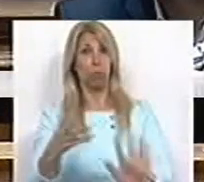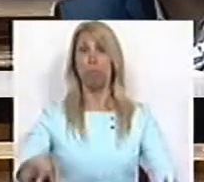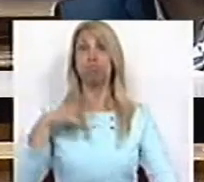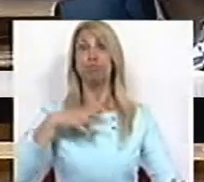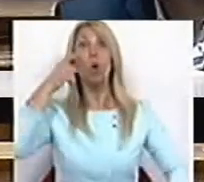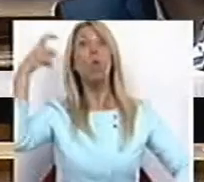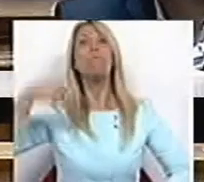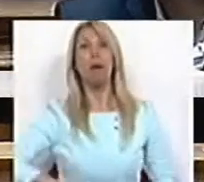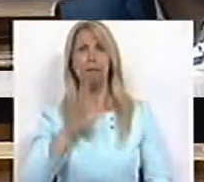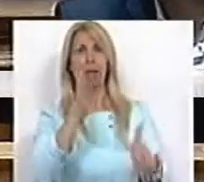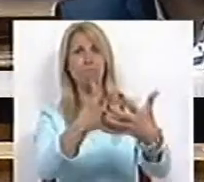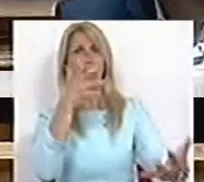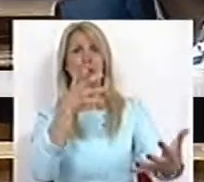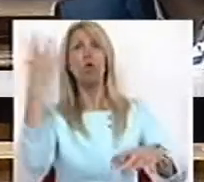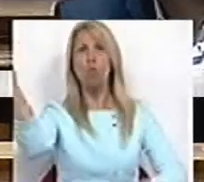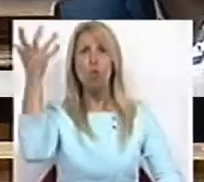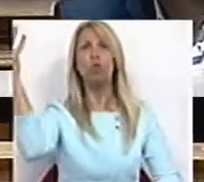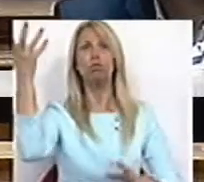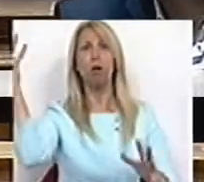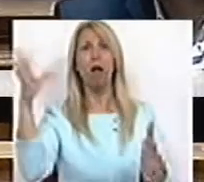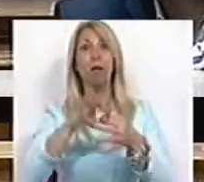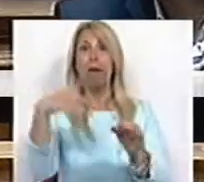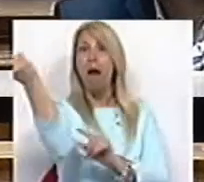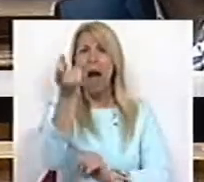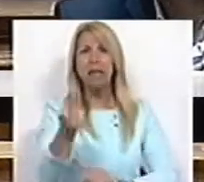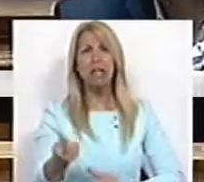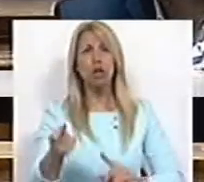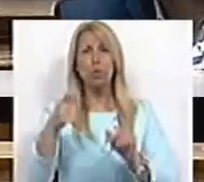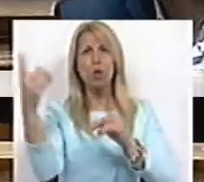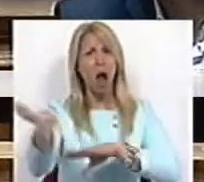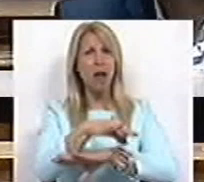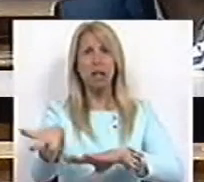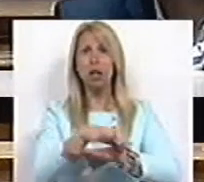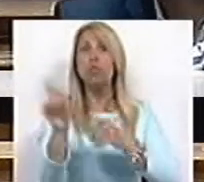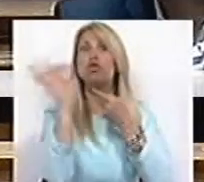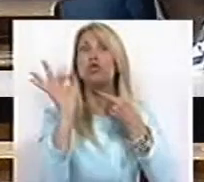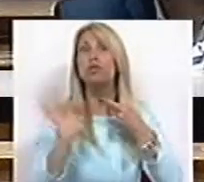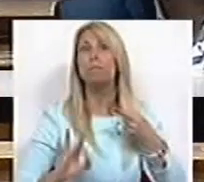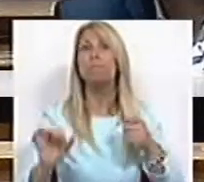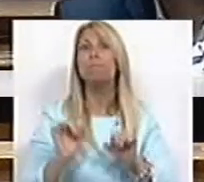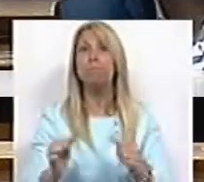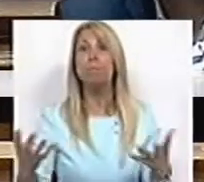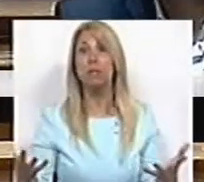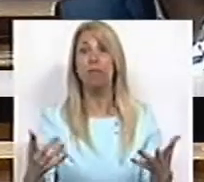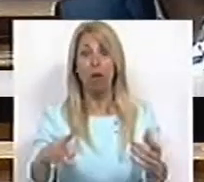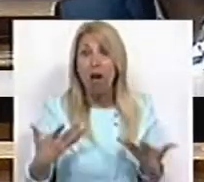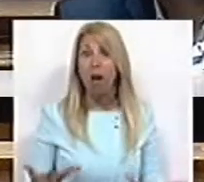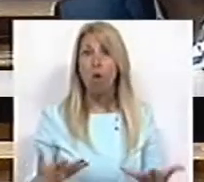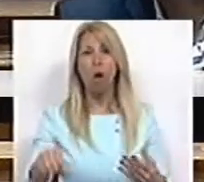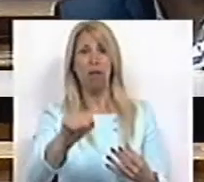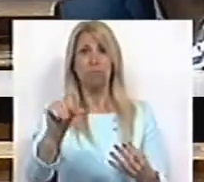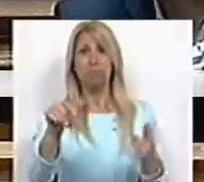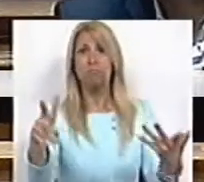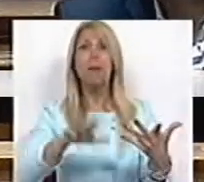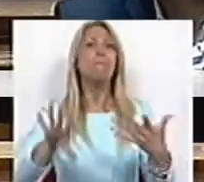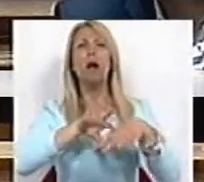por aquele relevo que tem do ponto de vista cultural, pela sua arquitetura específica, é neste momento uma das zonas mais degradadas do nosso